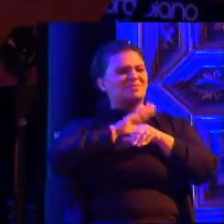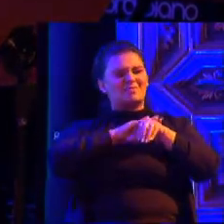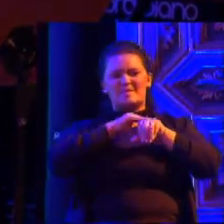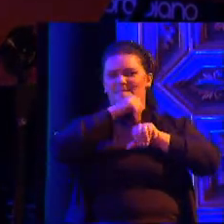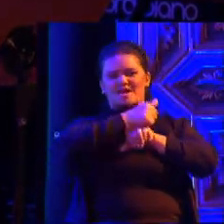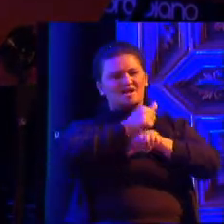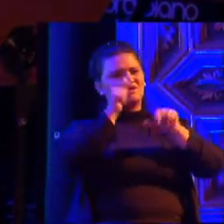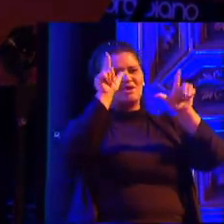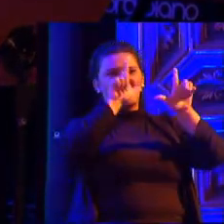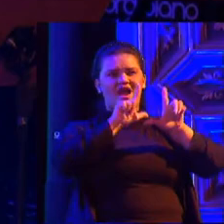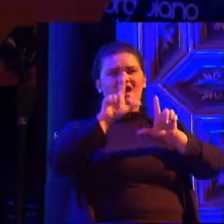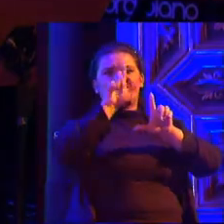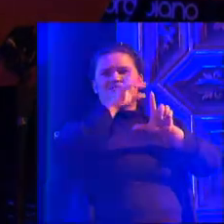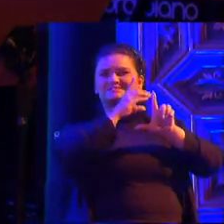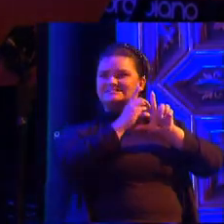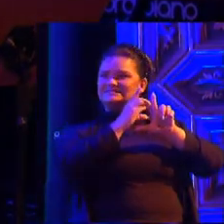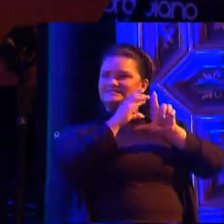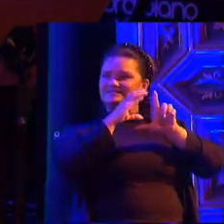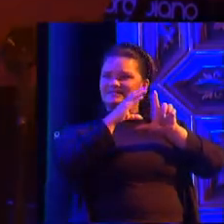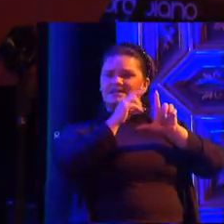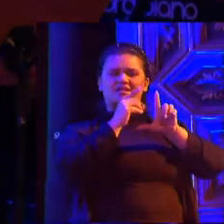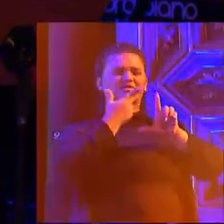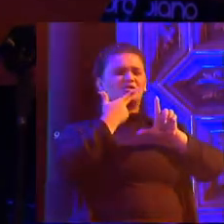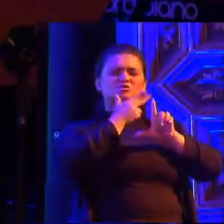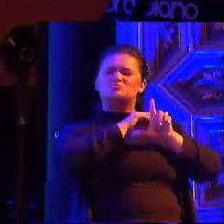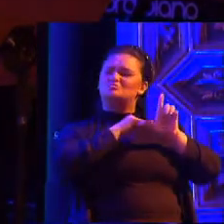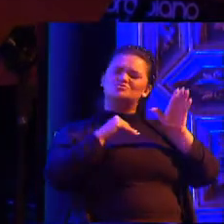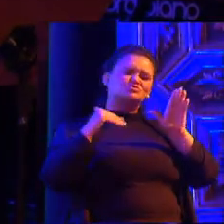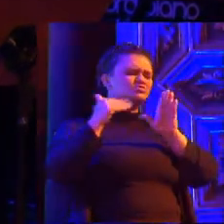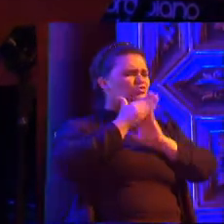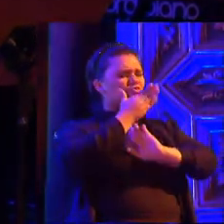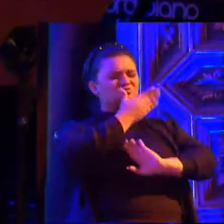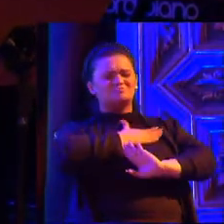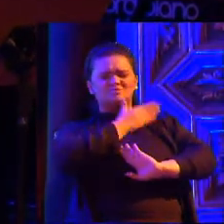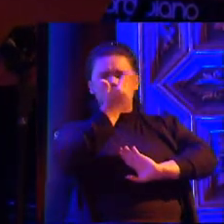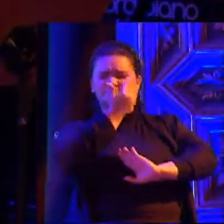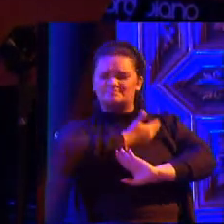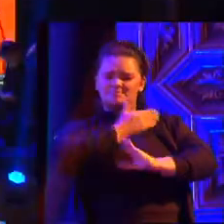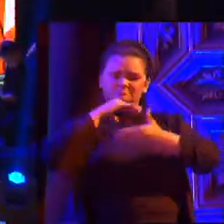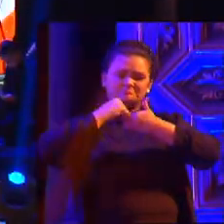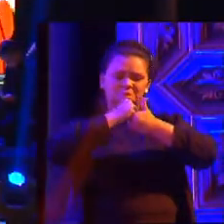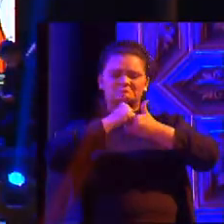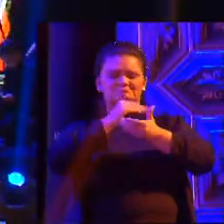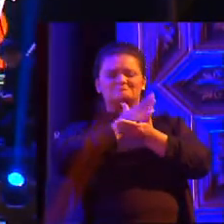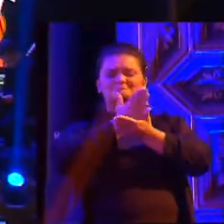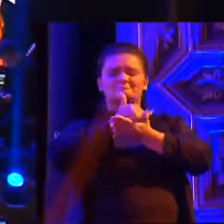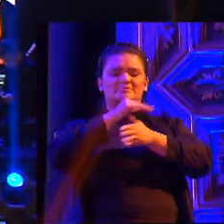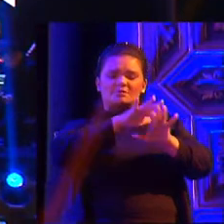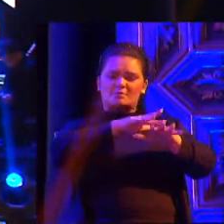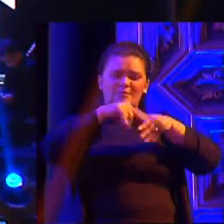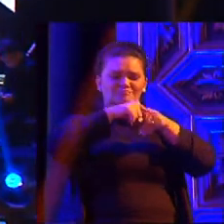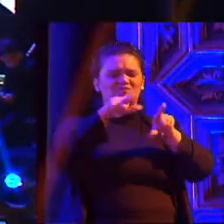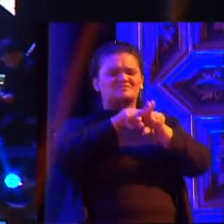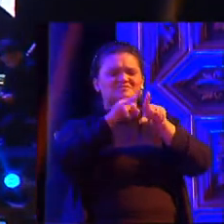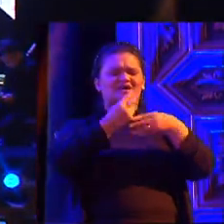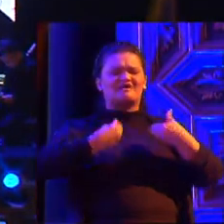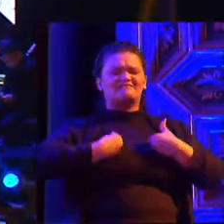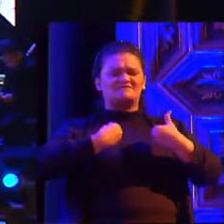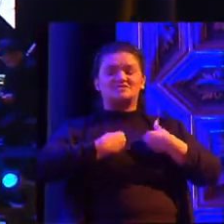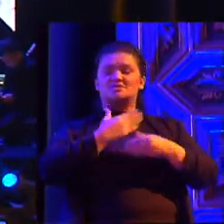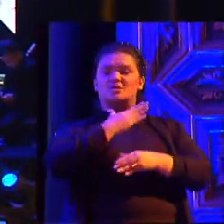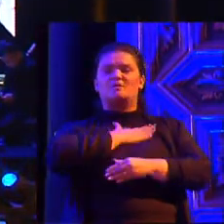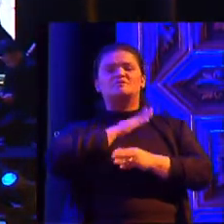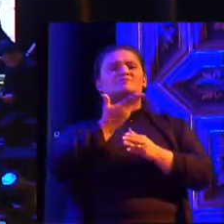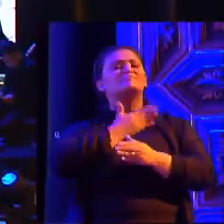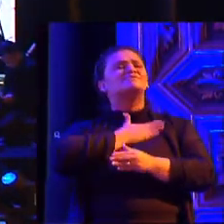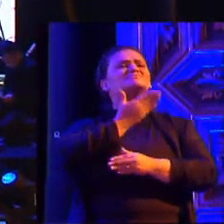álbum, mas eu vim aqui em nome de todos os meus parceiros, todos aqueles que dividem o palco, que dividem a vida comigo, os meus amigos